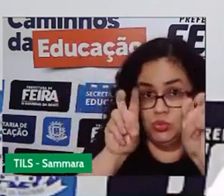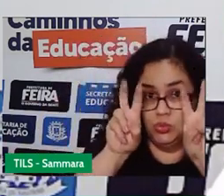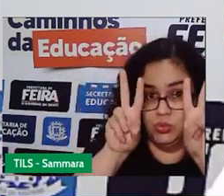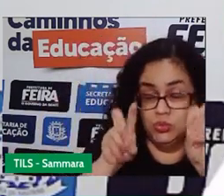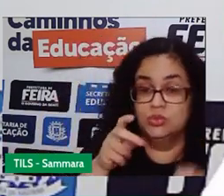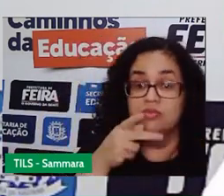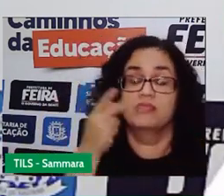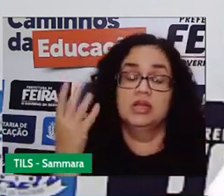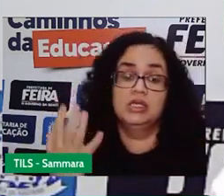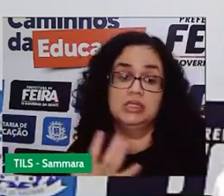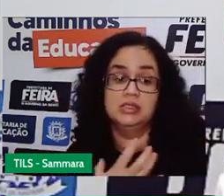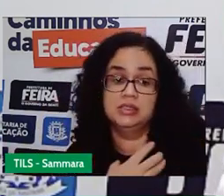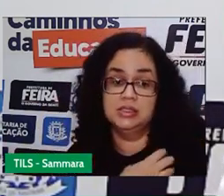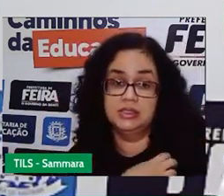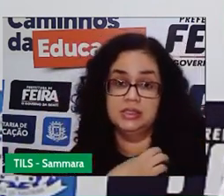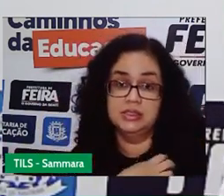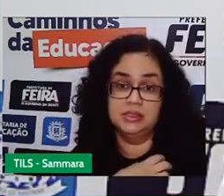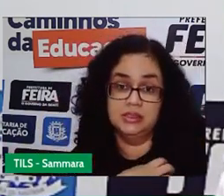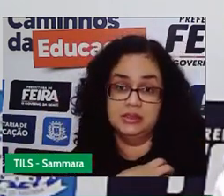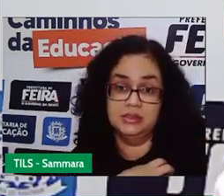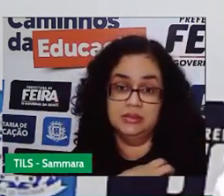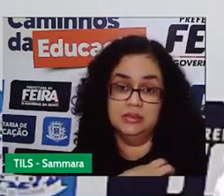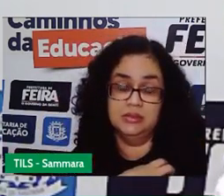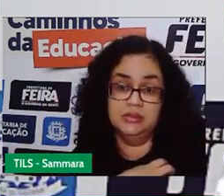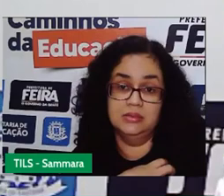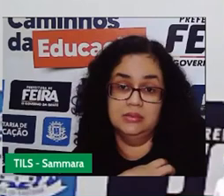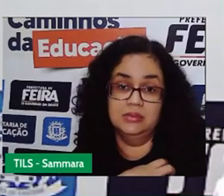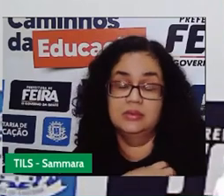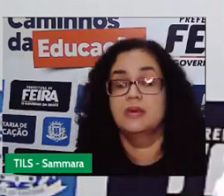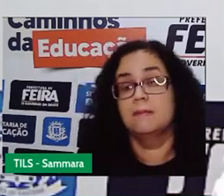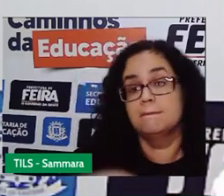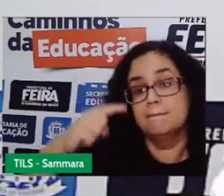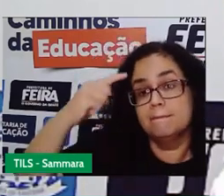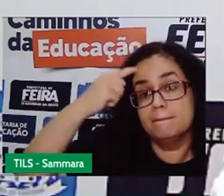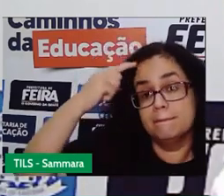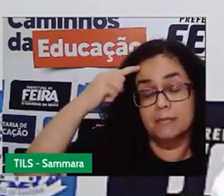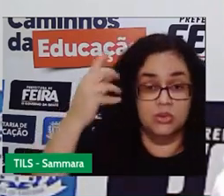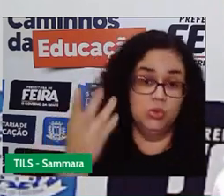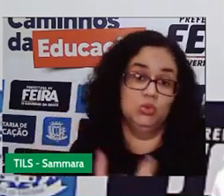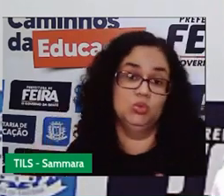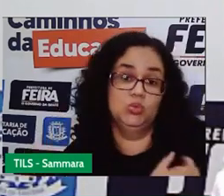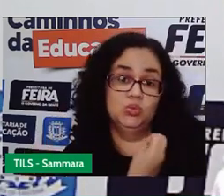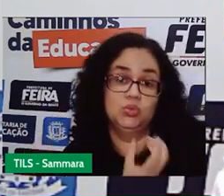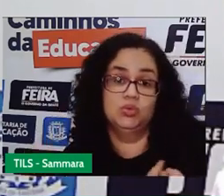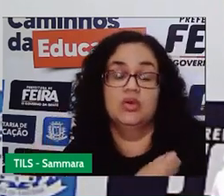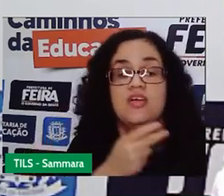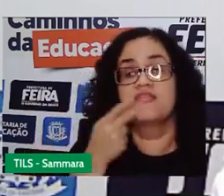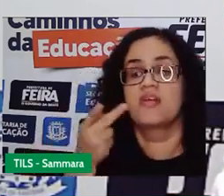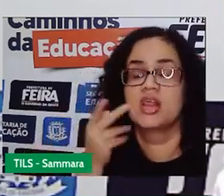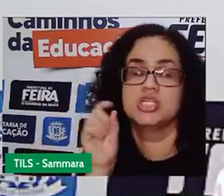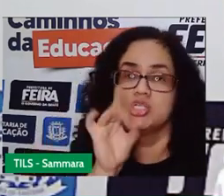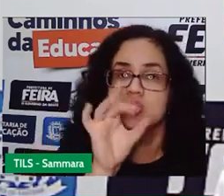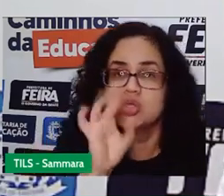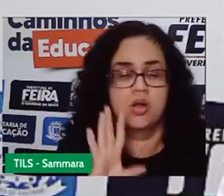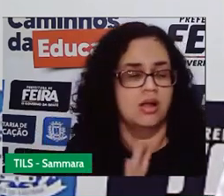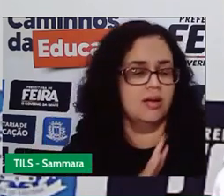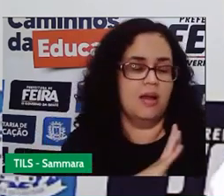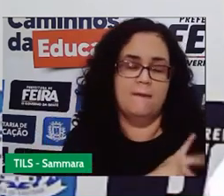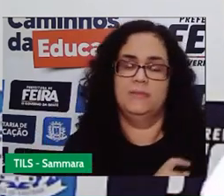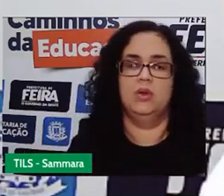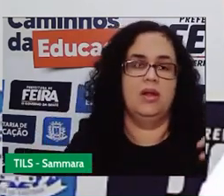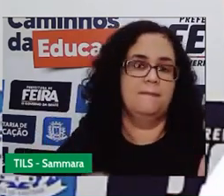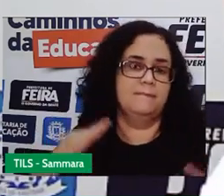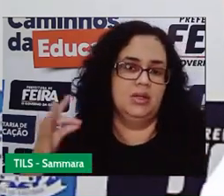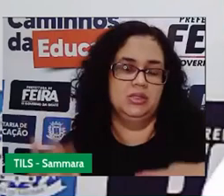servem só para falar de amor, de paixão, mas os poemas também trazem assuntos da